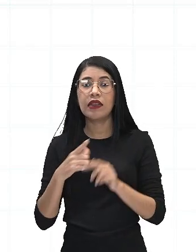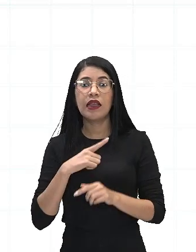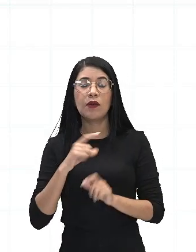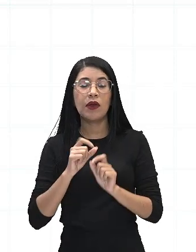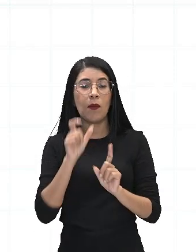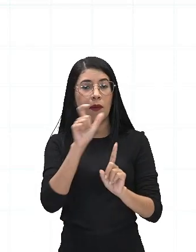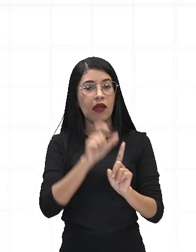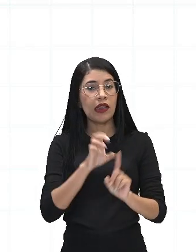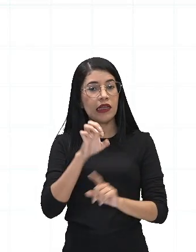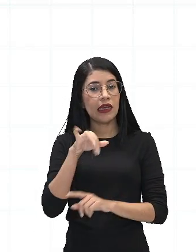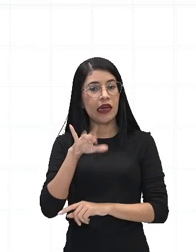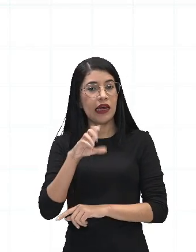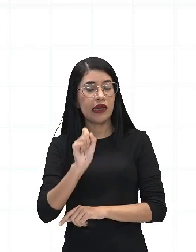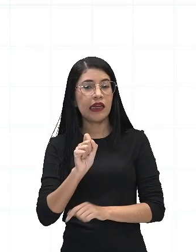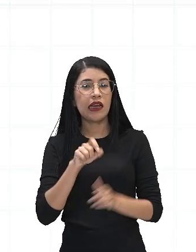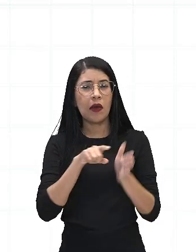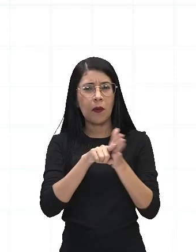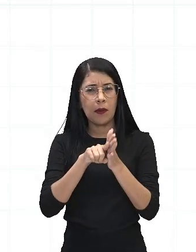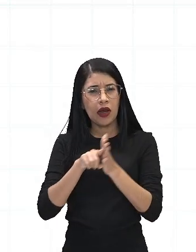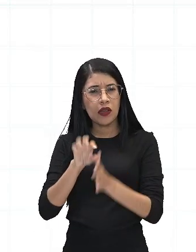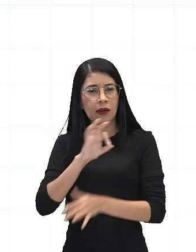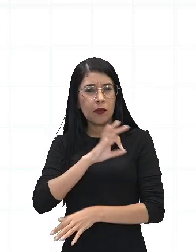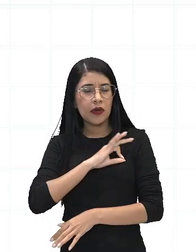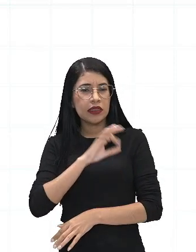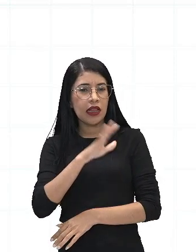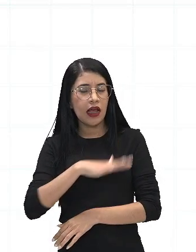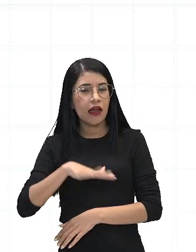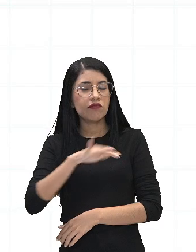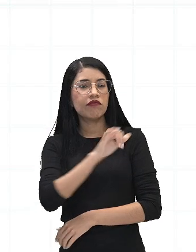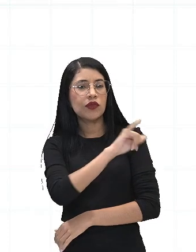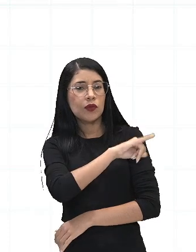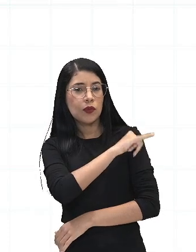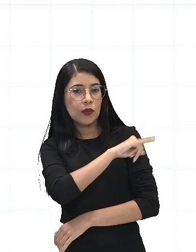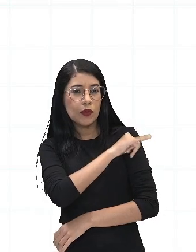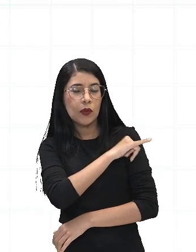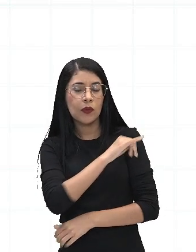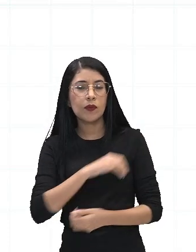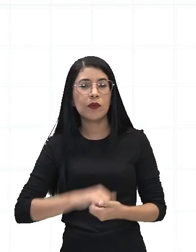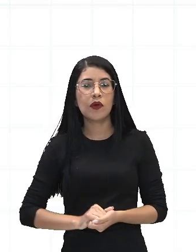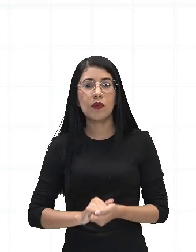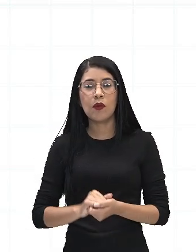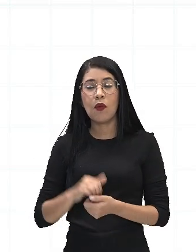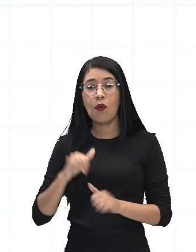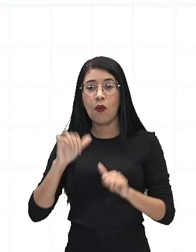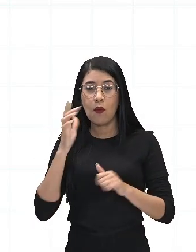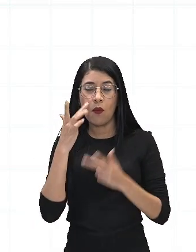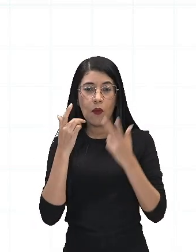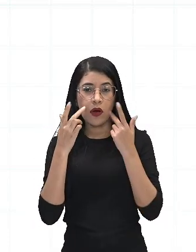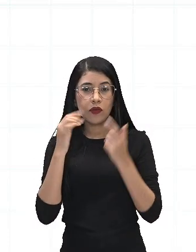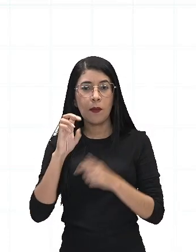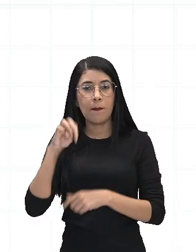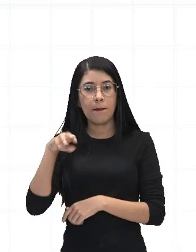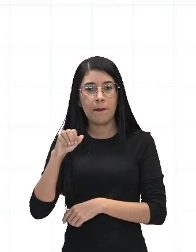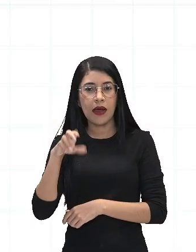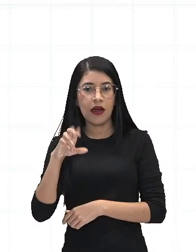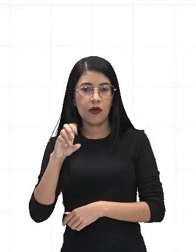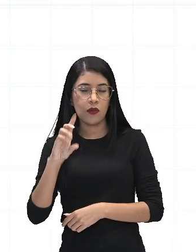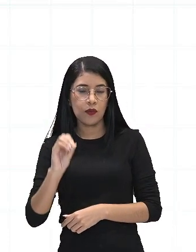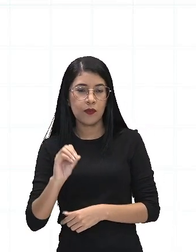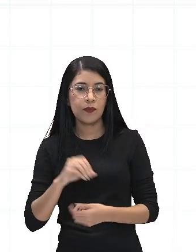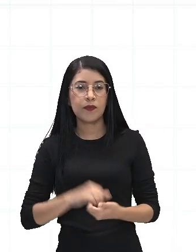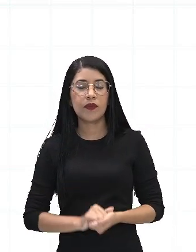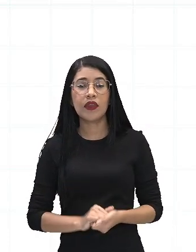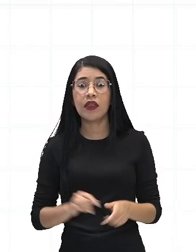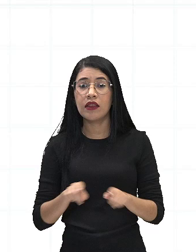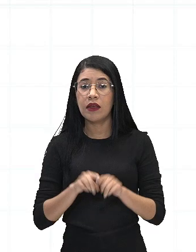um detetive de polícia ambiental do Rio de Janeiro, vivido por Marcos Pigossi. Como também é padrão em